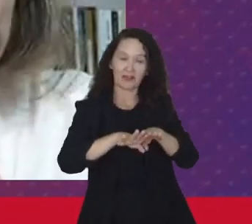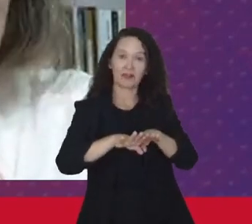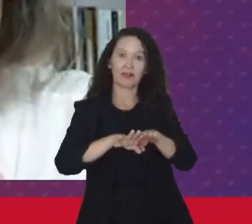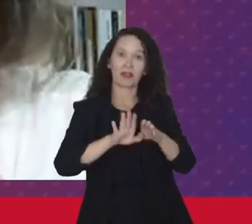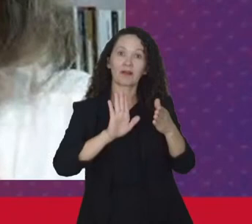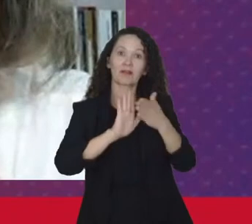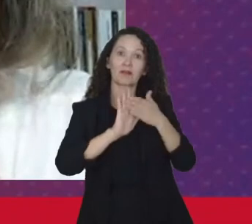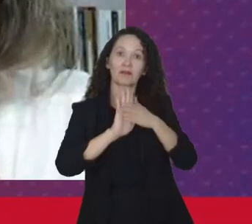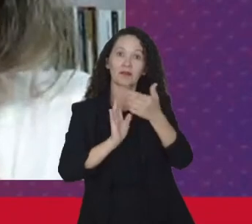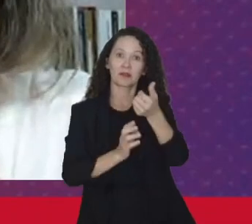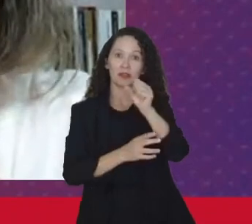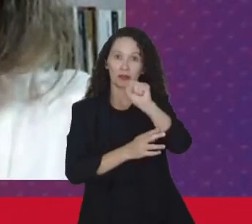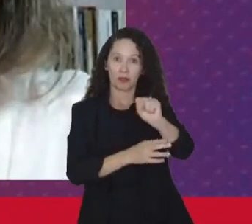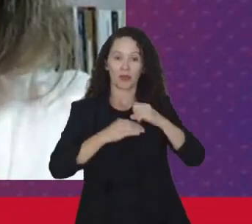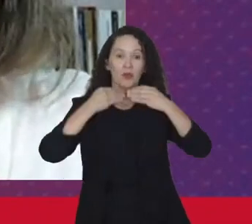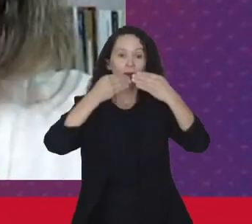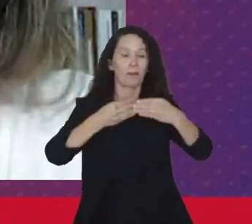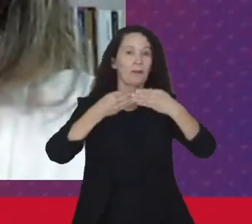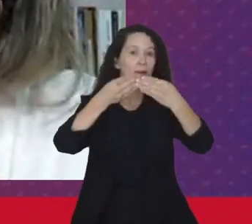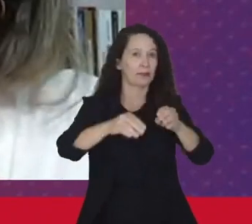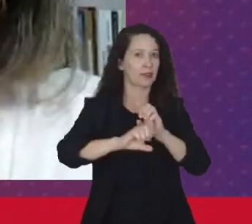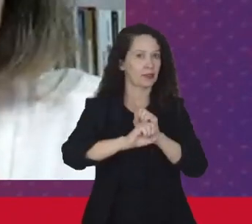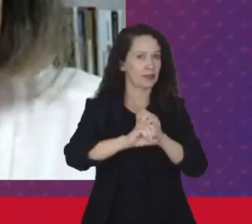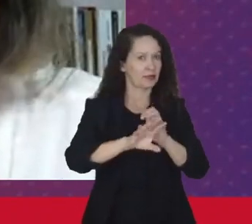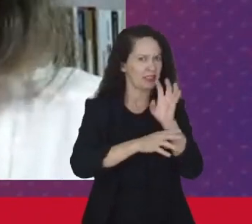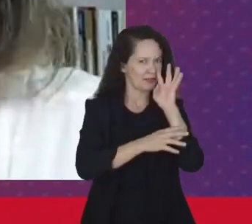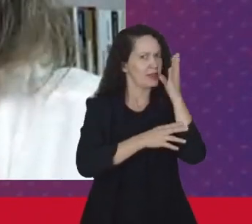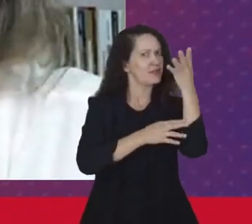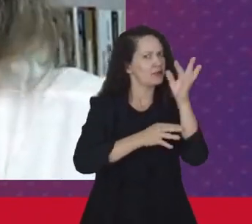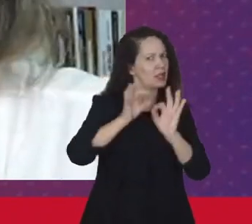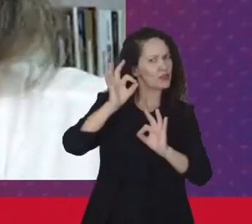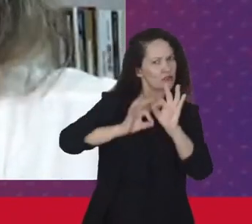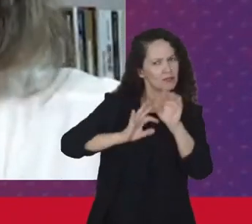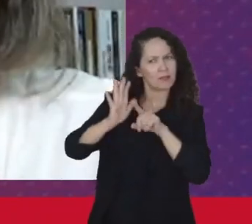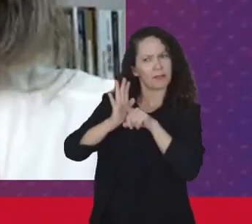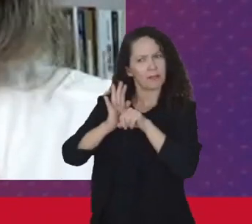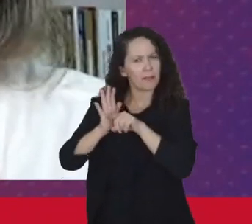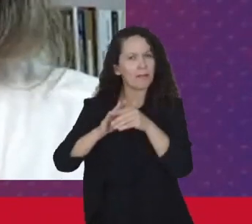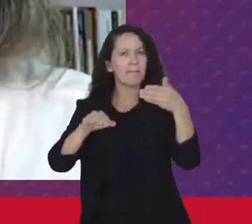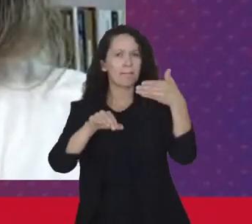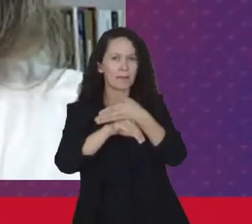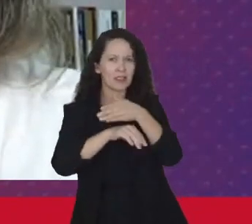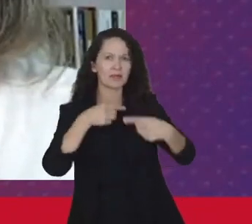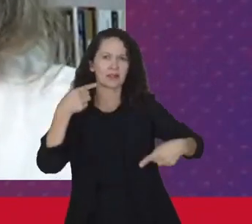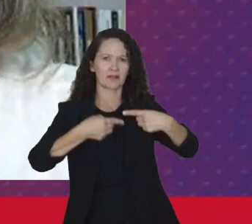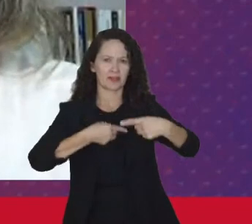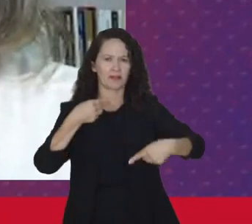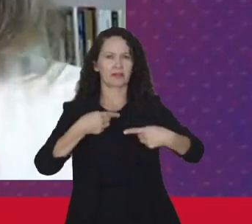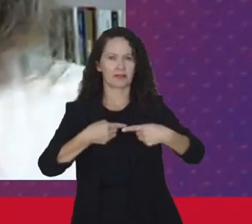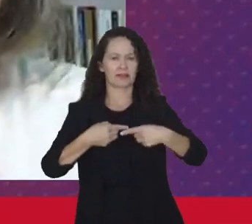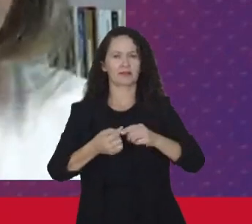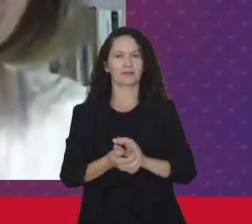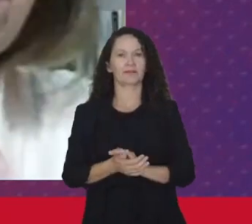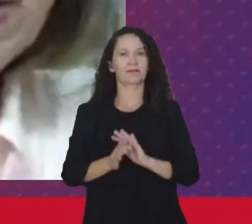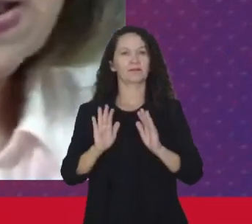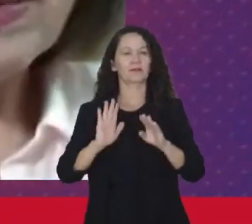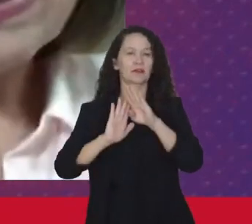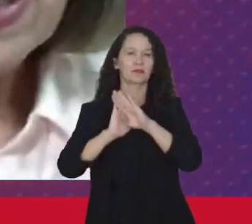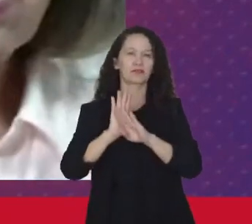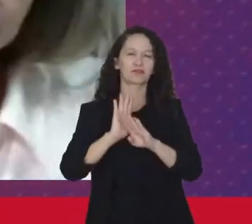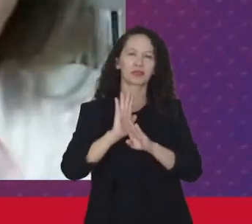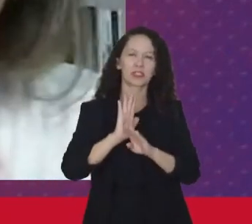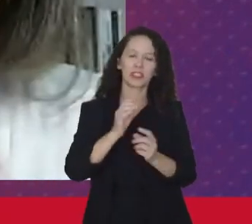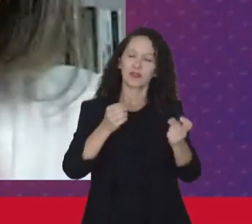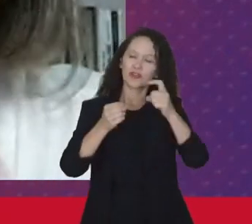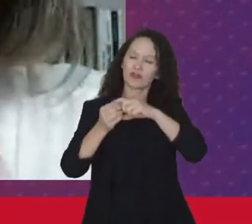publicada em 2008 pelo Ministério da Educação, fruto de um amplo processo de participação e de debates. Esse processo de